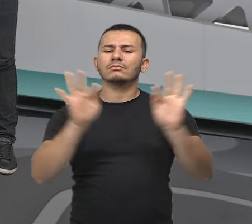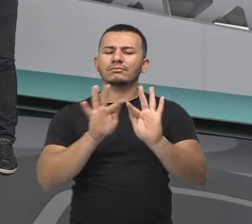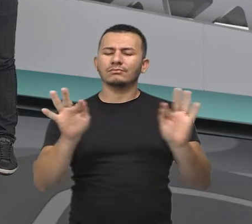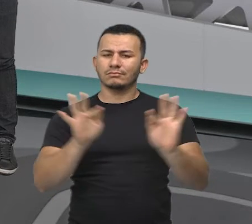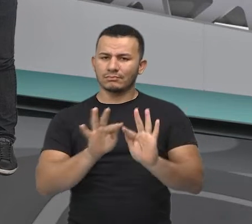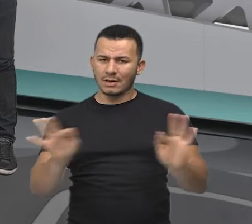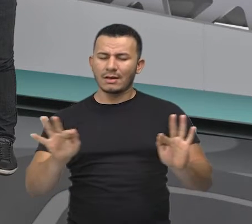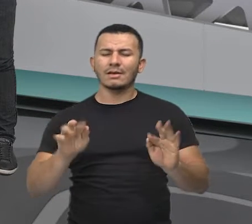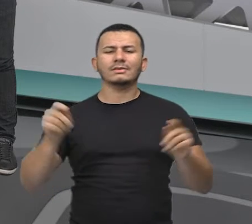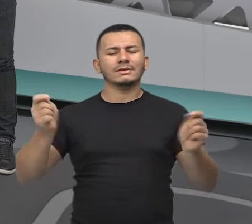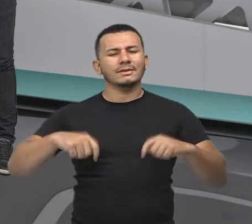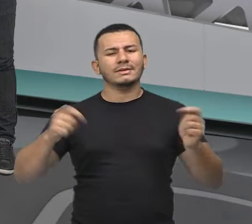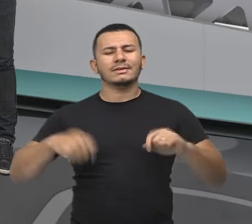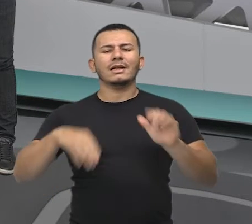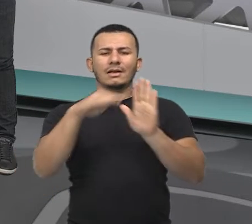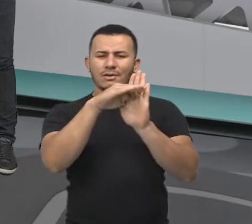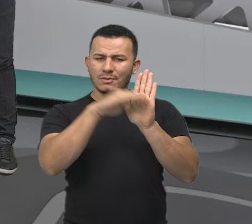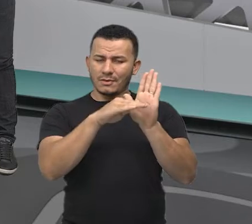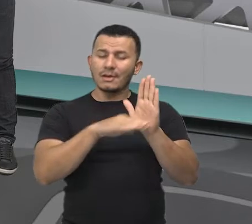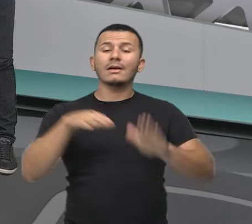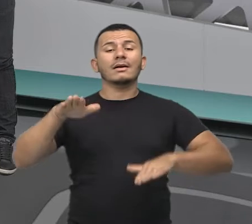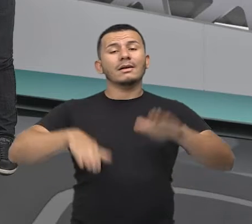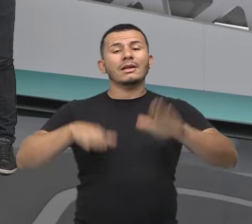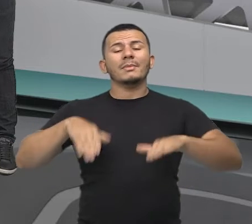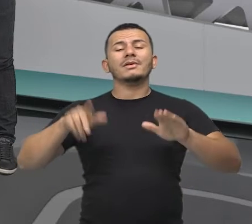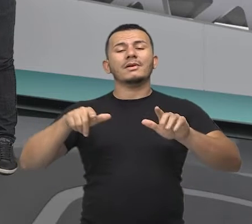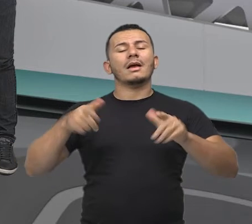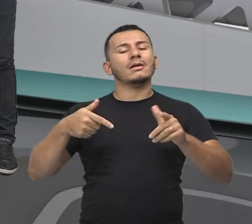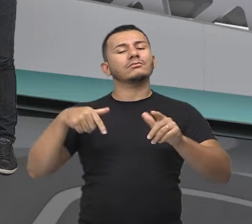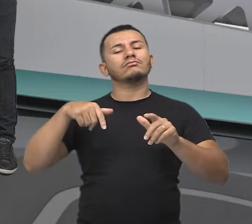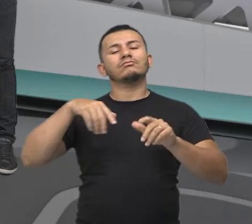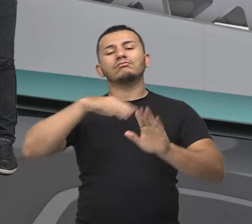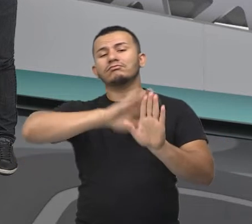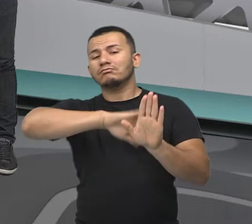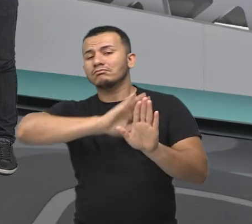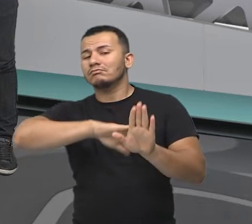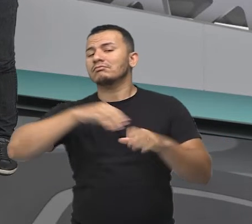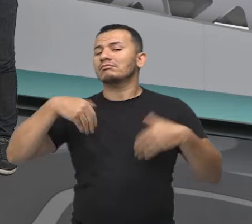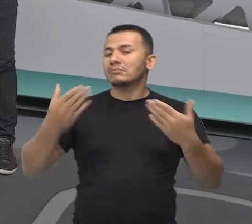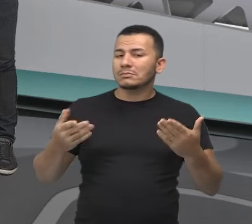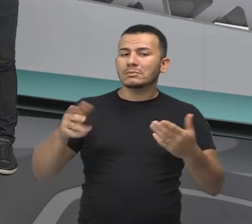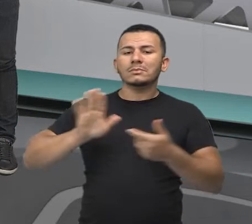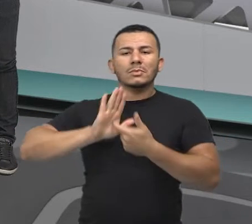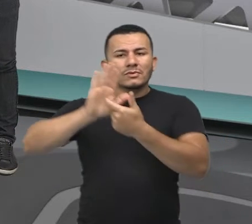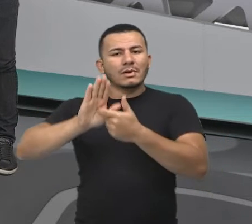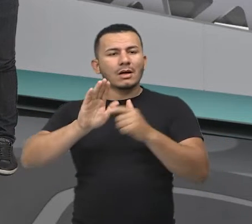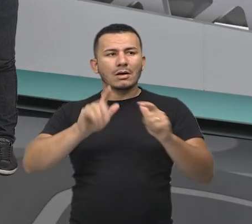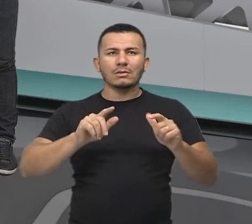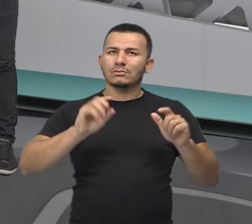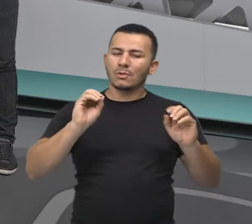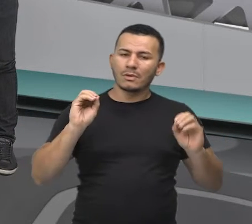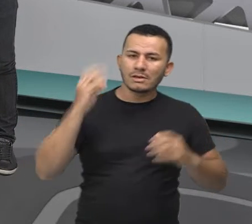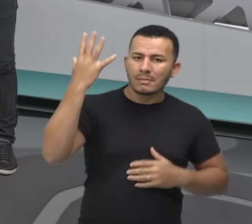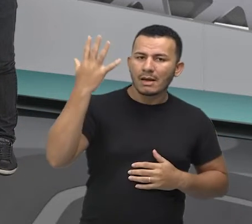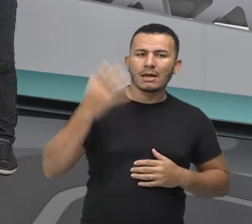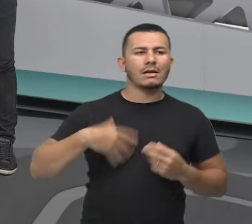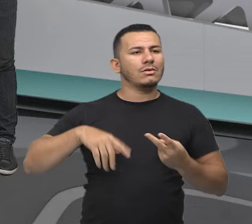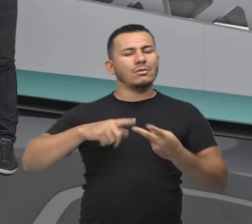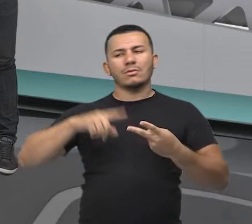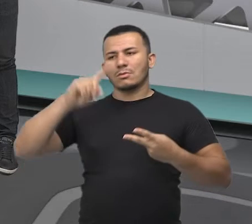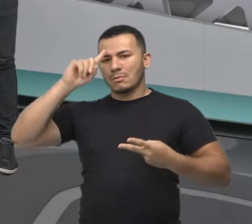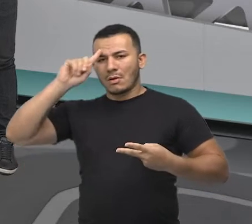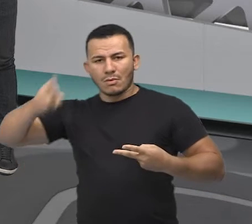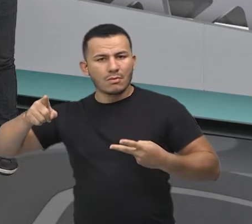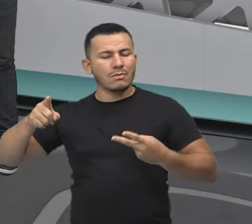são as frases que nós podemos classificar de acordo com a intenção, certo? Se é apresentar um fato, exprimir